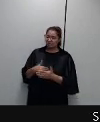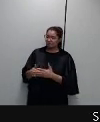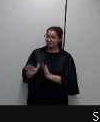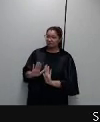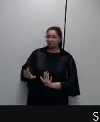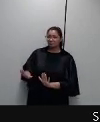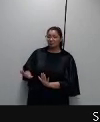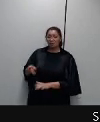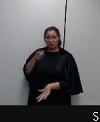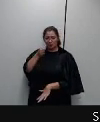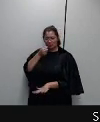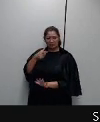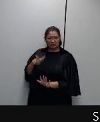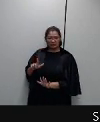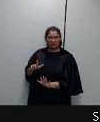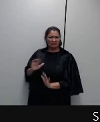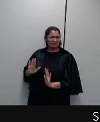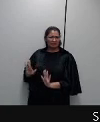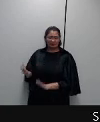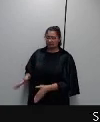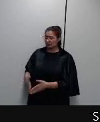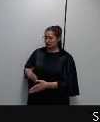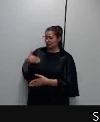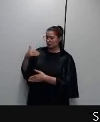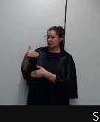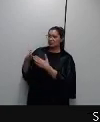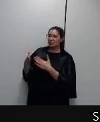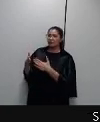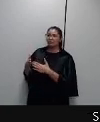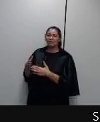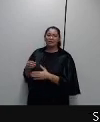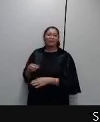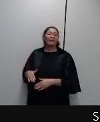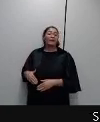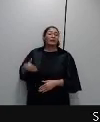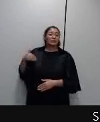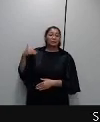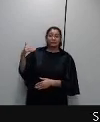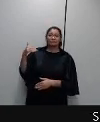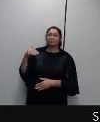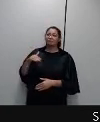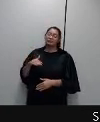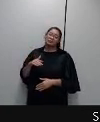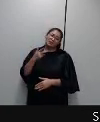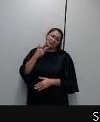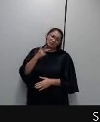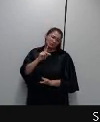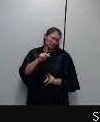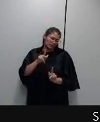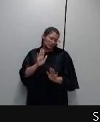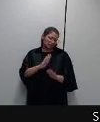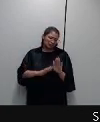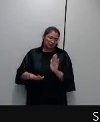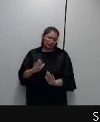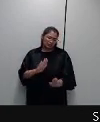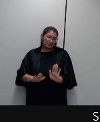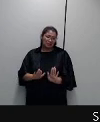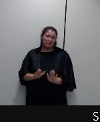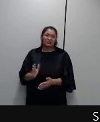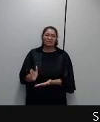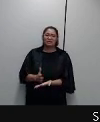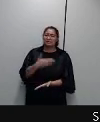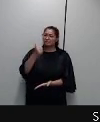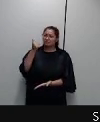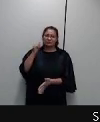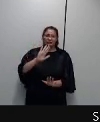me diga eu sempre vejo muita alegria super a ilustre súmula 7 é uma gripe as vezes que nem sempre se souberem o